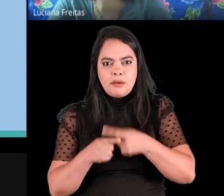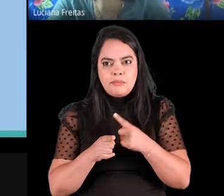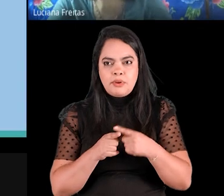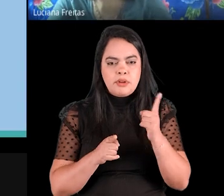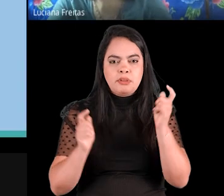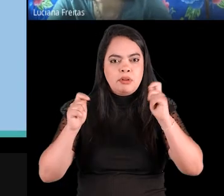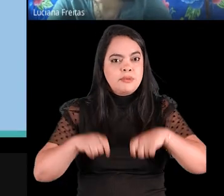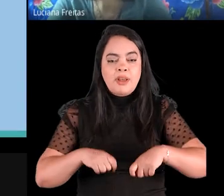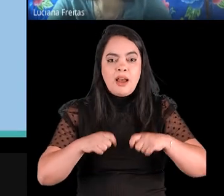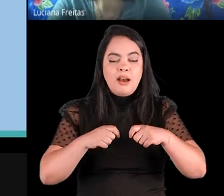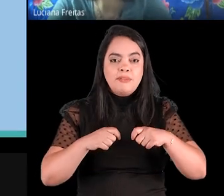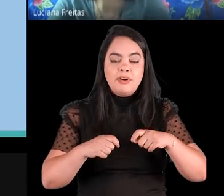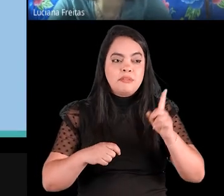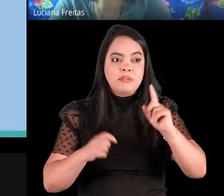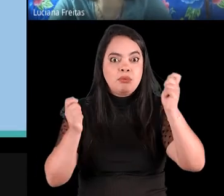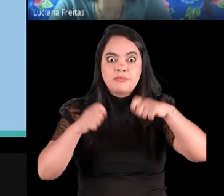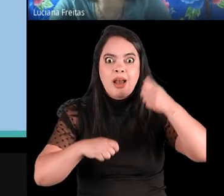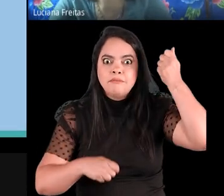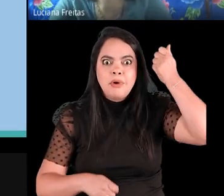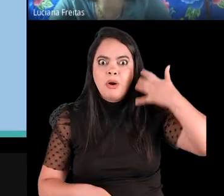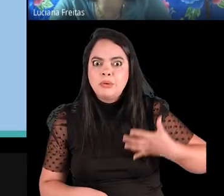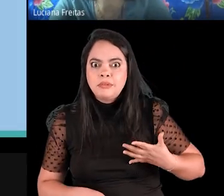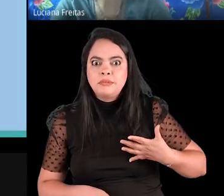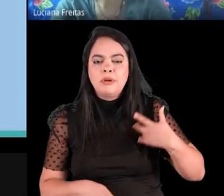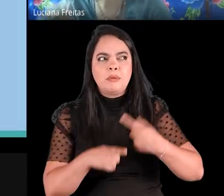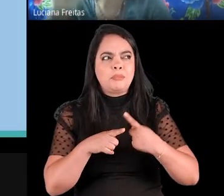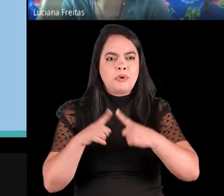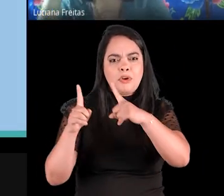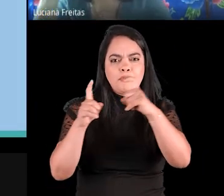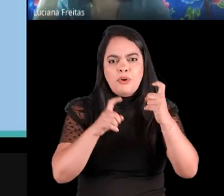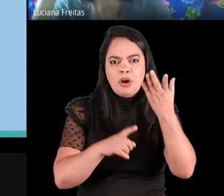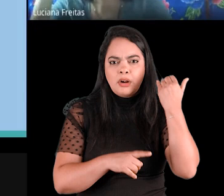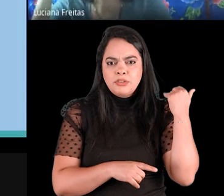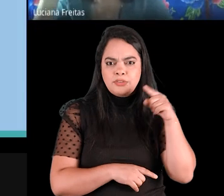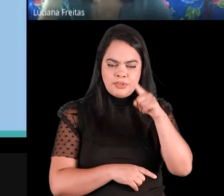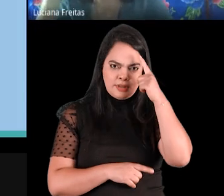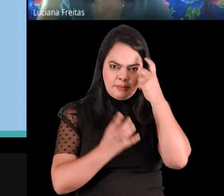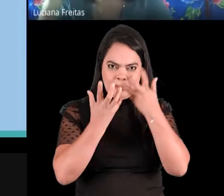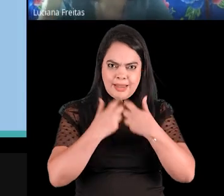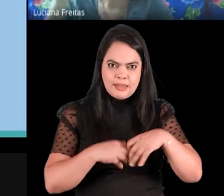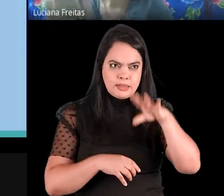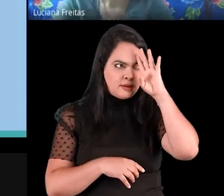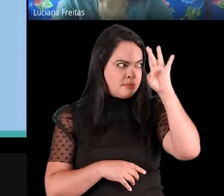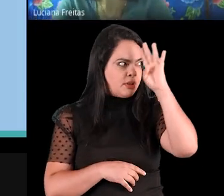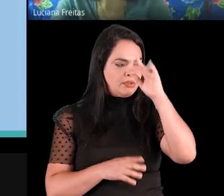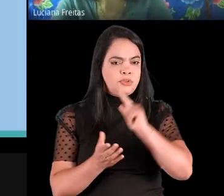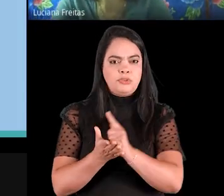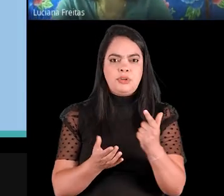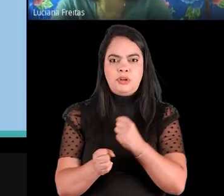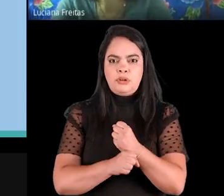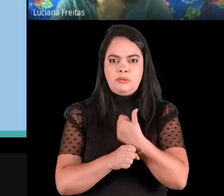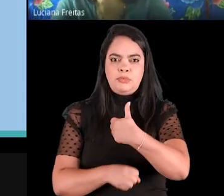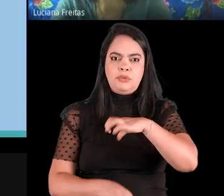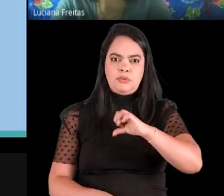conseguindo descrever aquela imagem, e era fotos antigas. Pensa aí num jornal de 1920, e aí